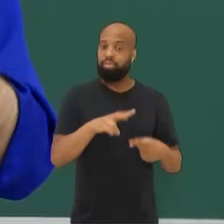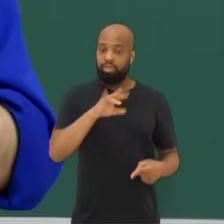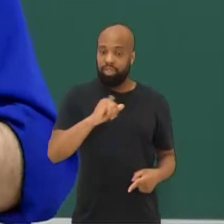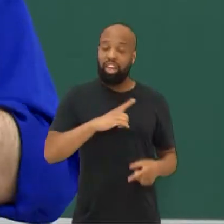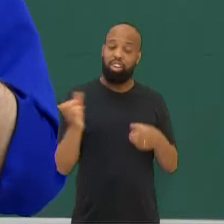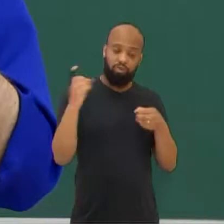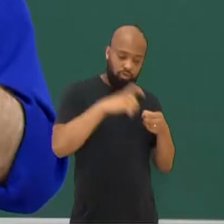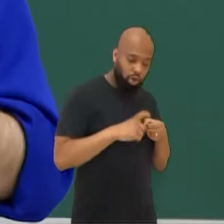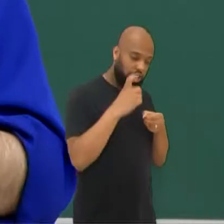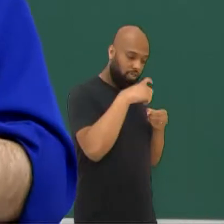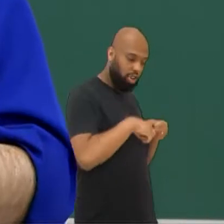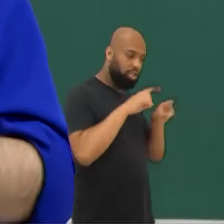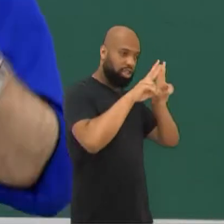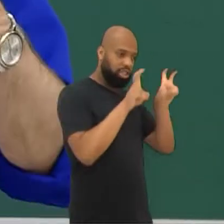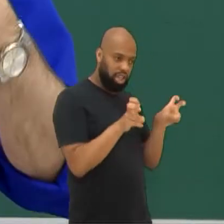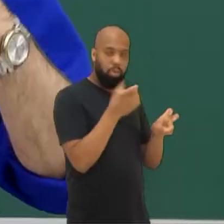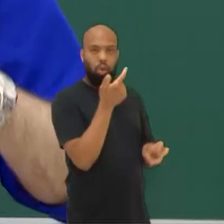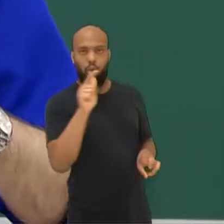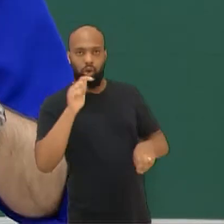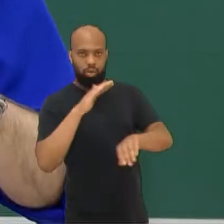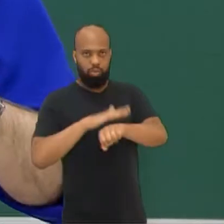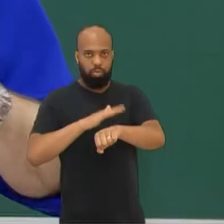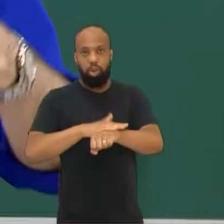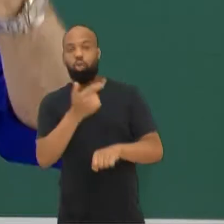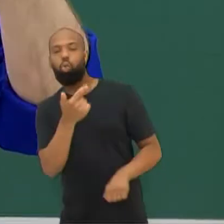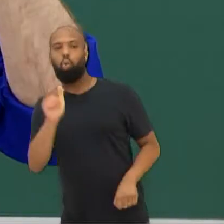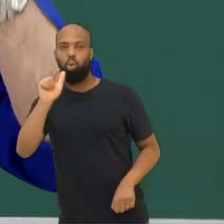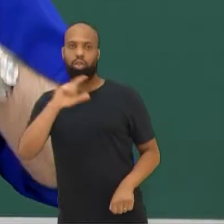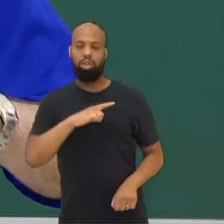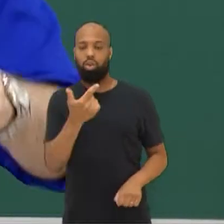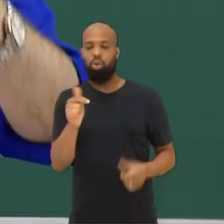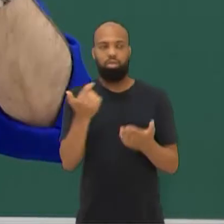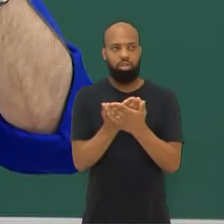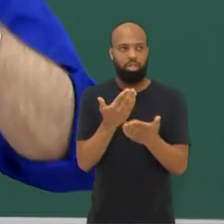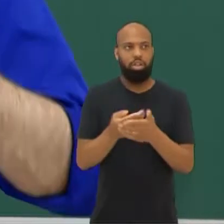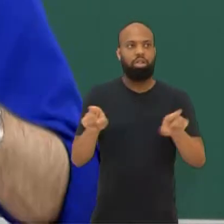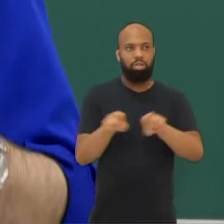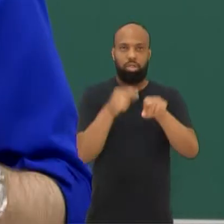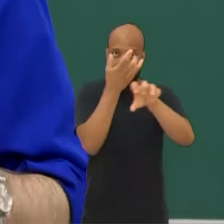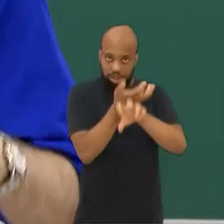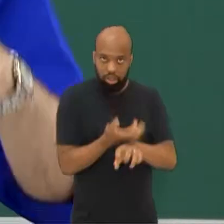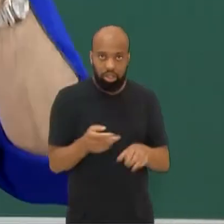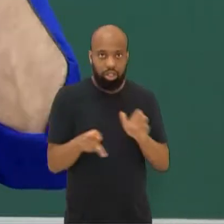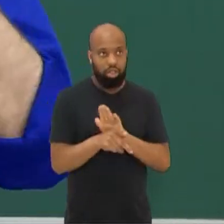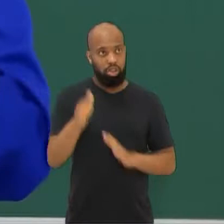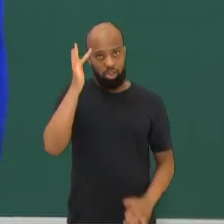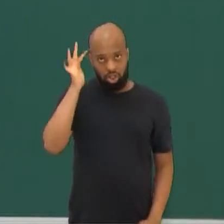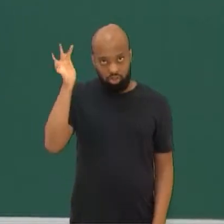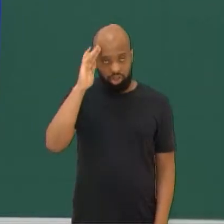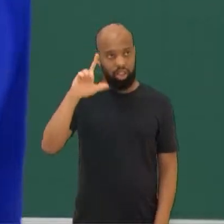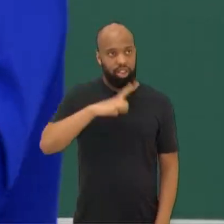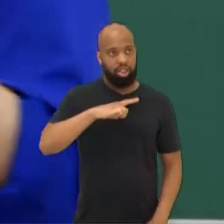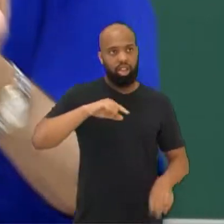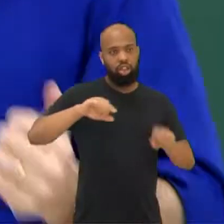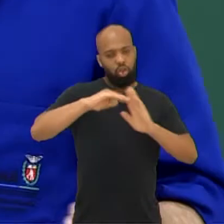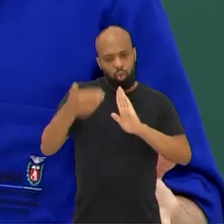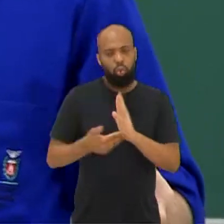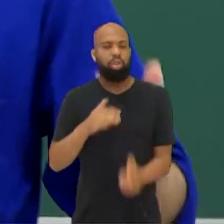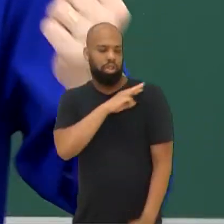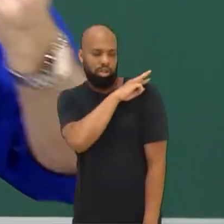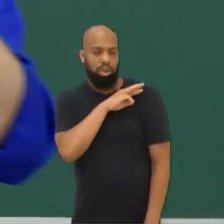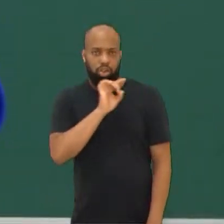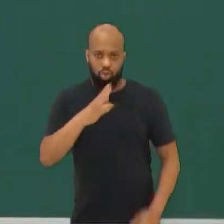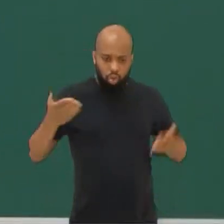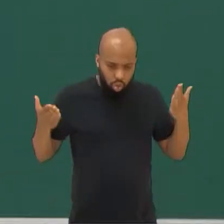que voltar a esse tema em outros momentos ao decorrer aí da disciplina de filosofia ao longo de todo o ensino médio, não só